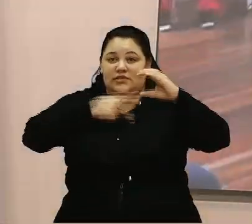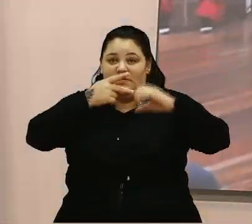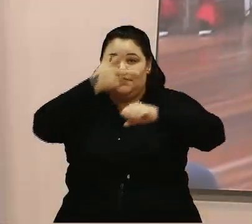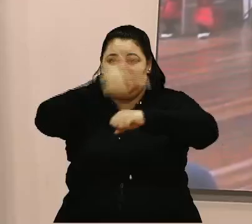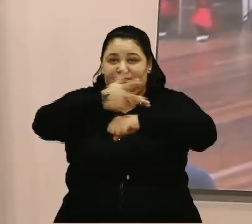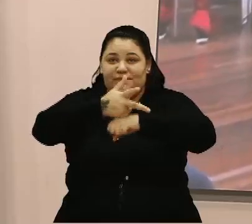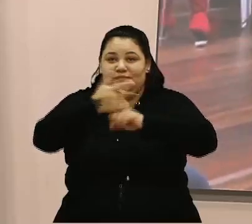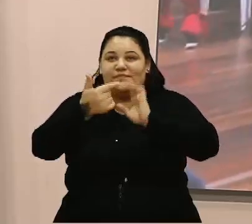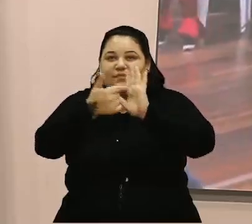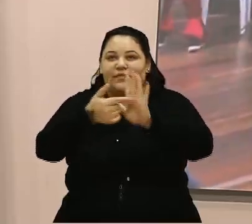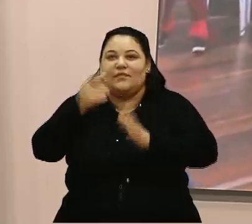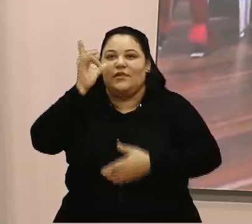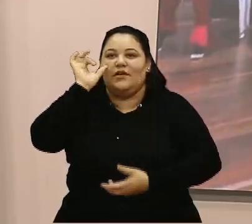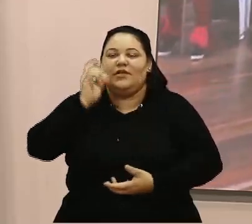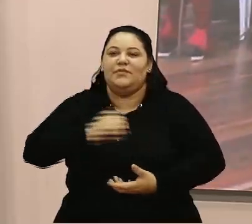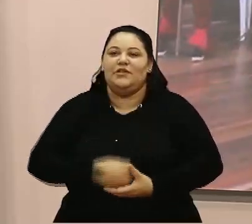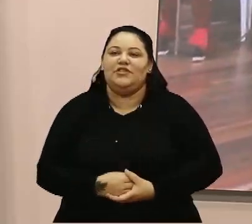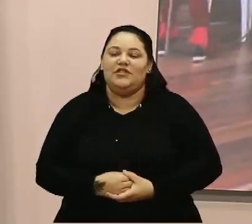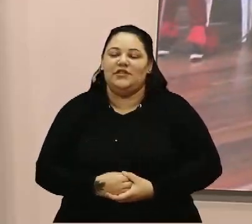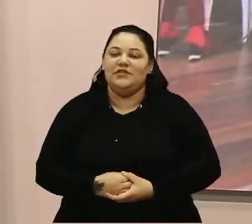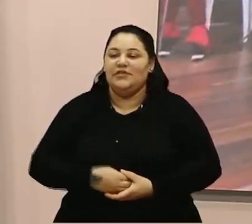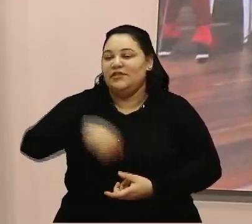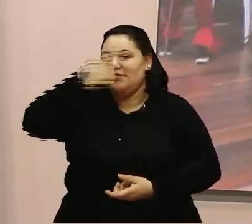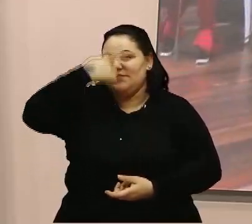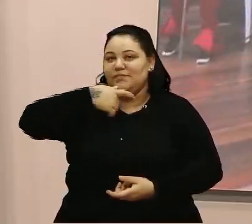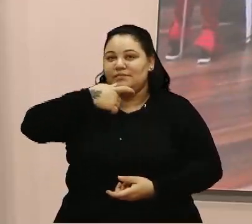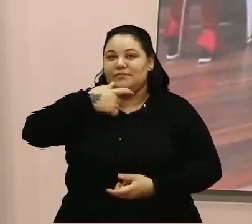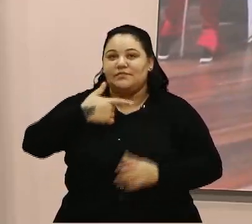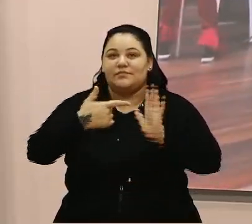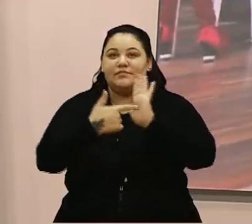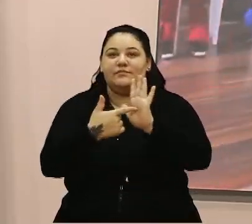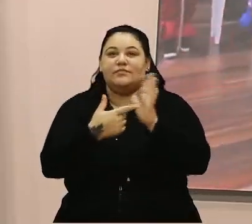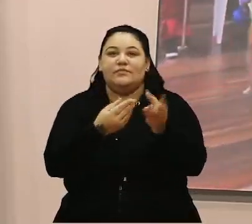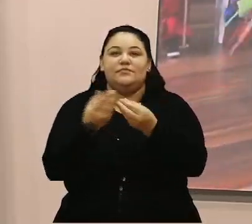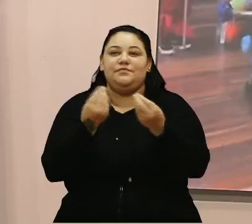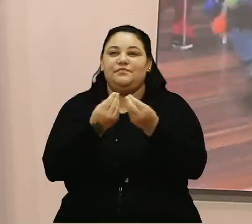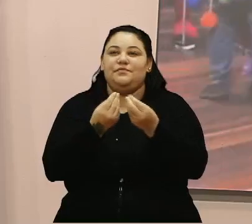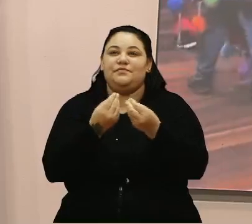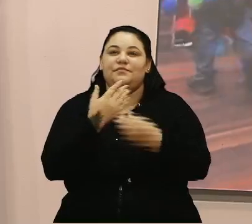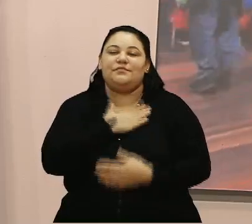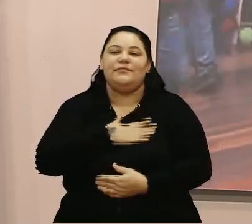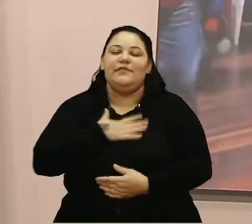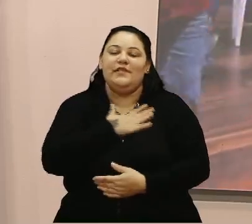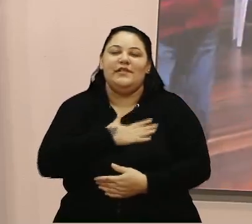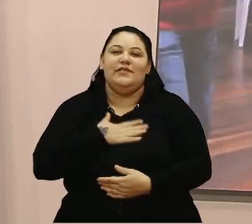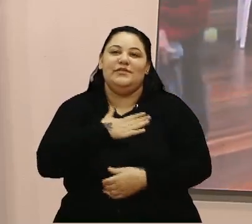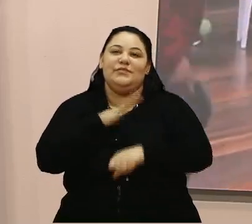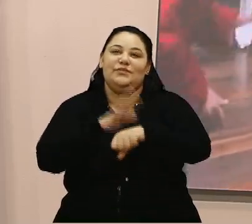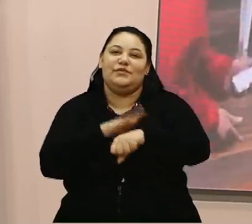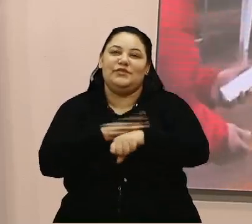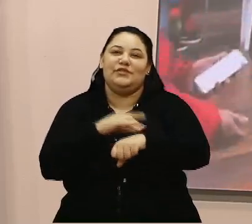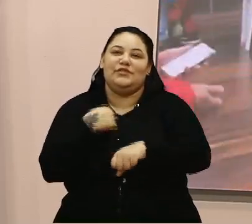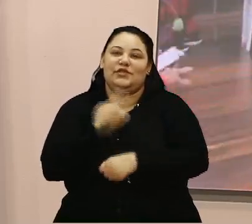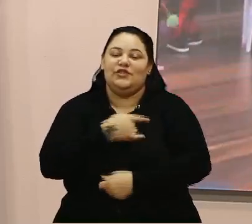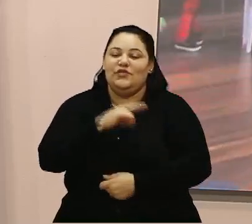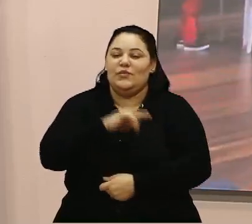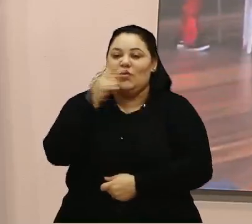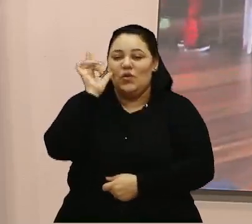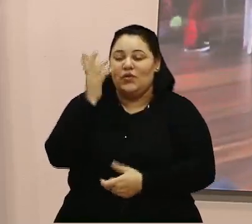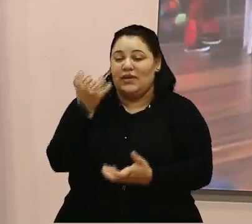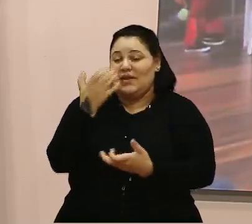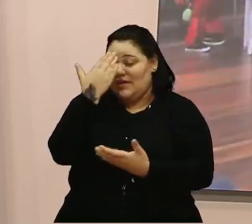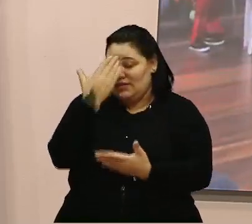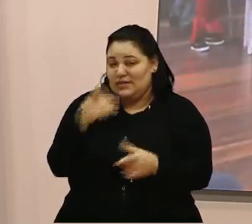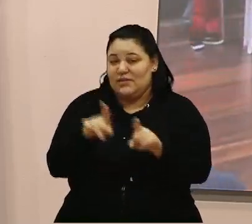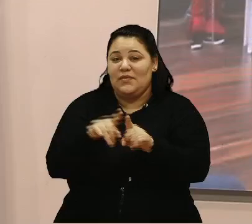esse vídeo, que eu acho que ele demonstra bem a alegria do momento que nós tivemos ontem. Quero fazer um agradecimento